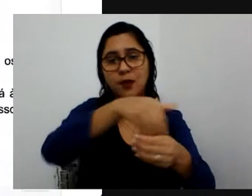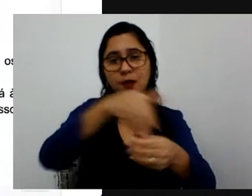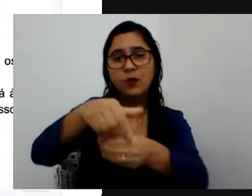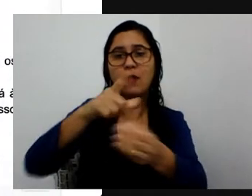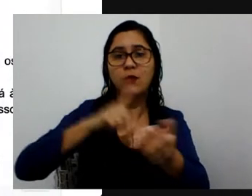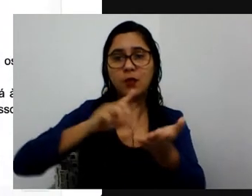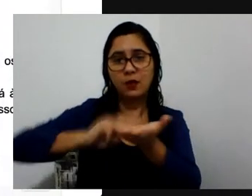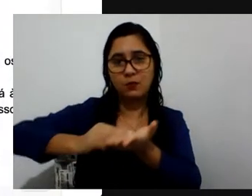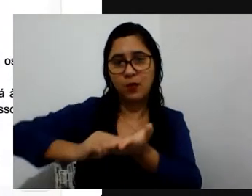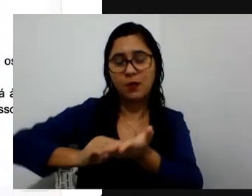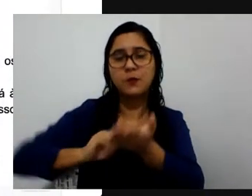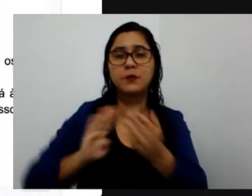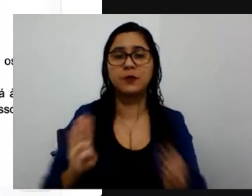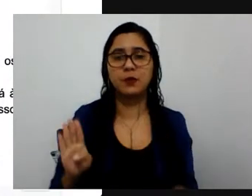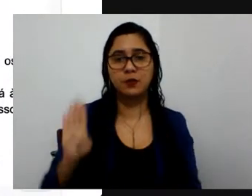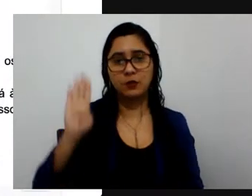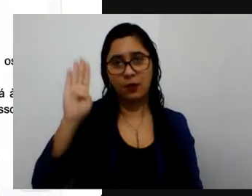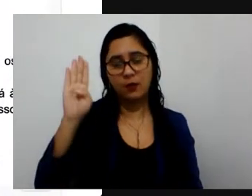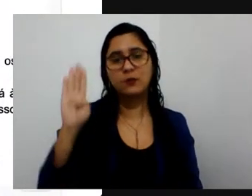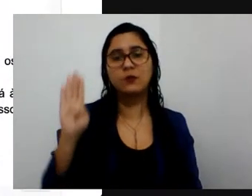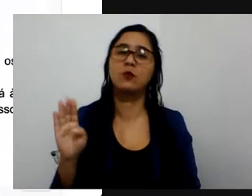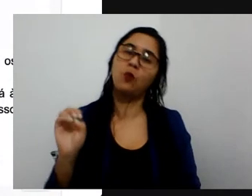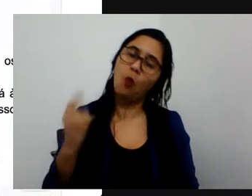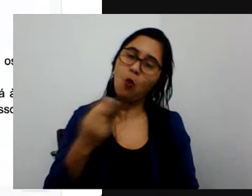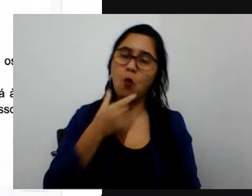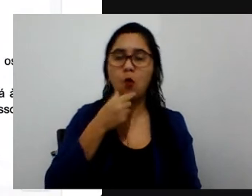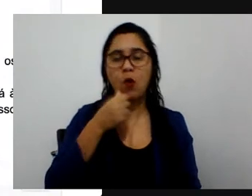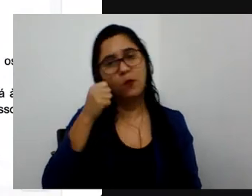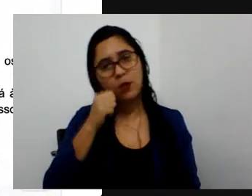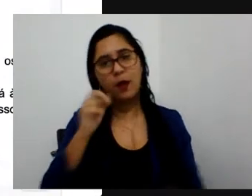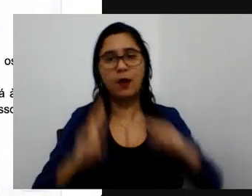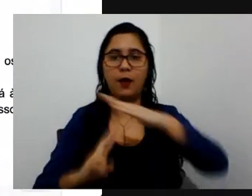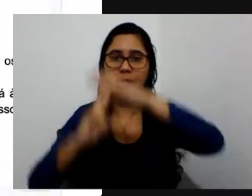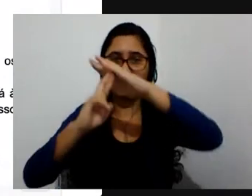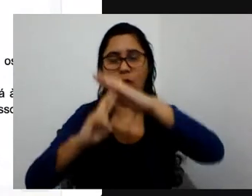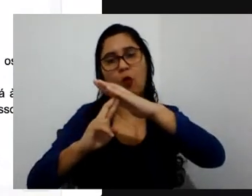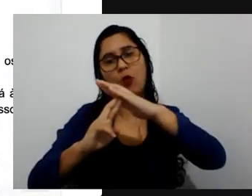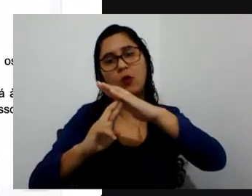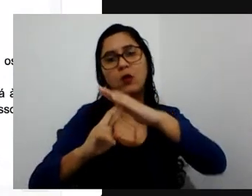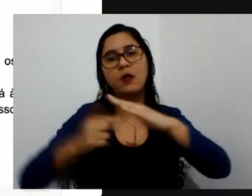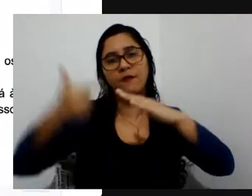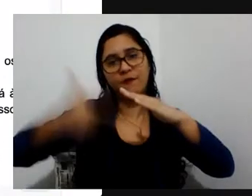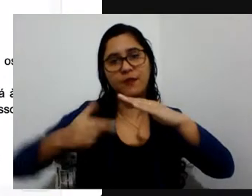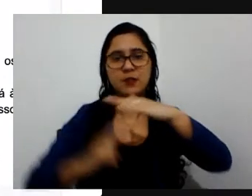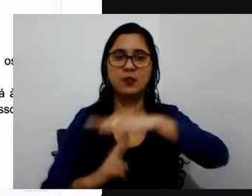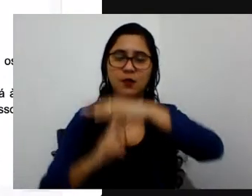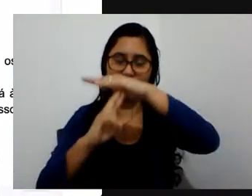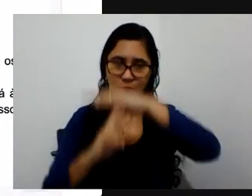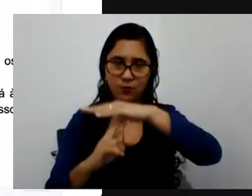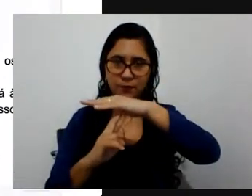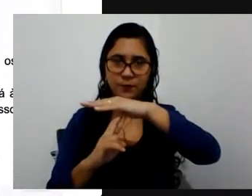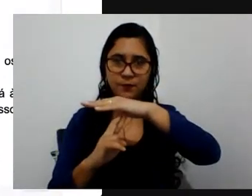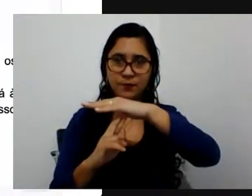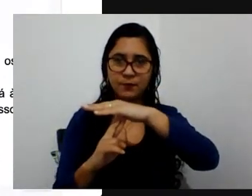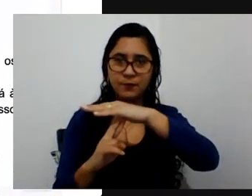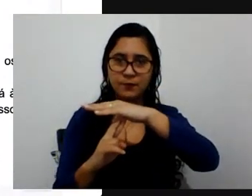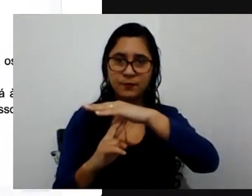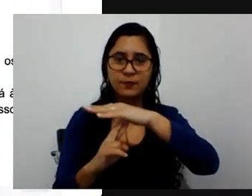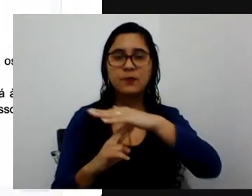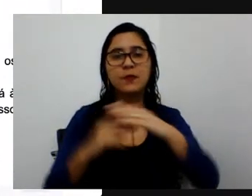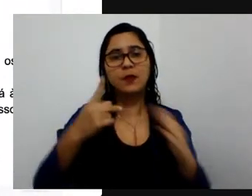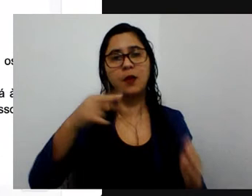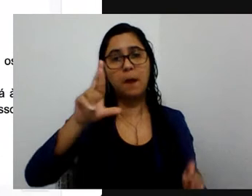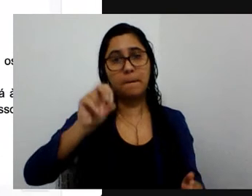membros candidatos ou candidatas aos cargos de reitor, reitora, vice-reitor, vice-reitora e